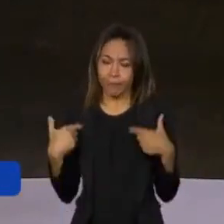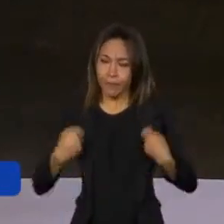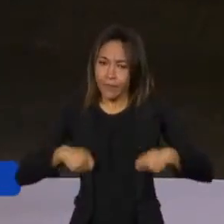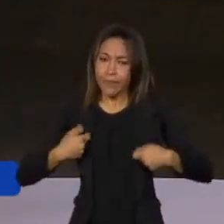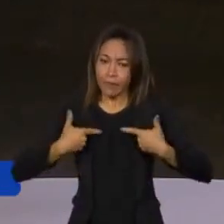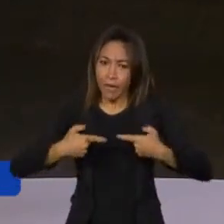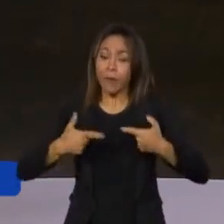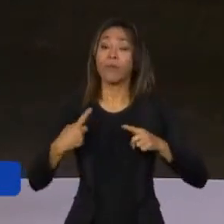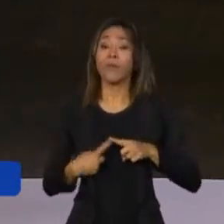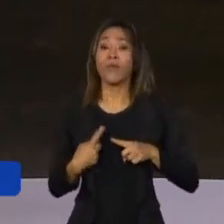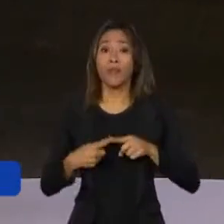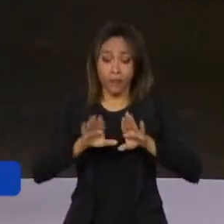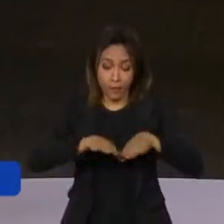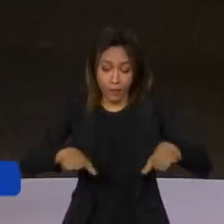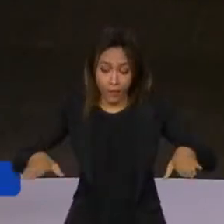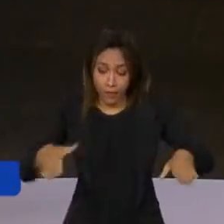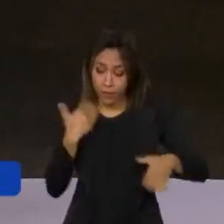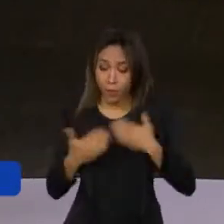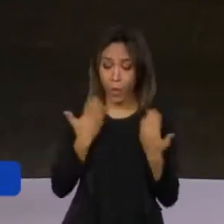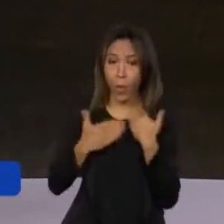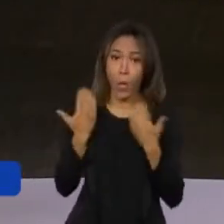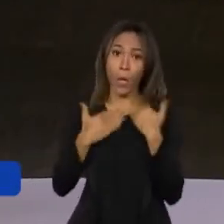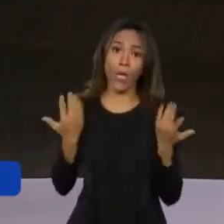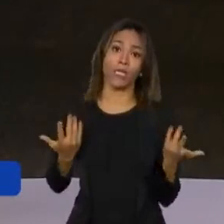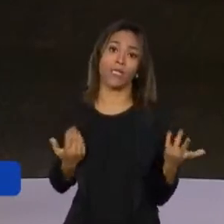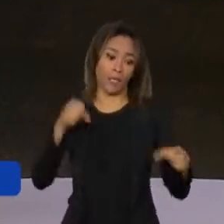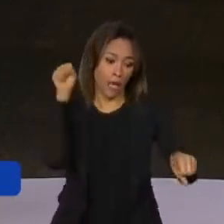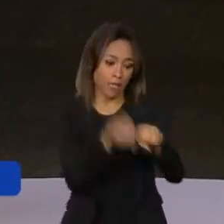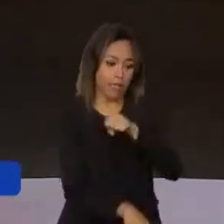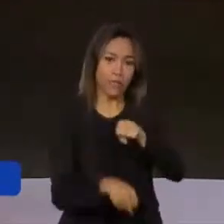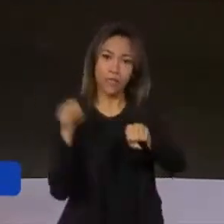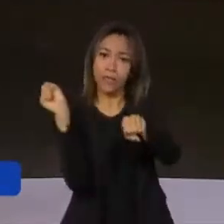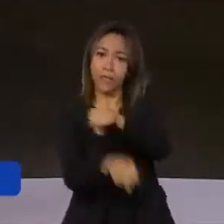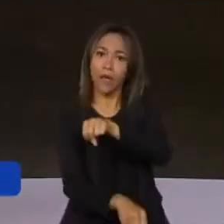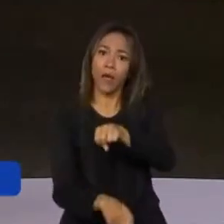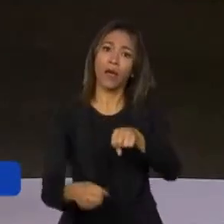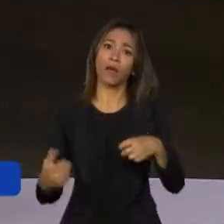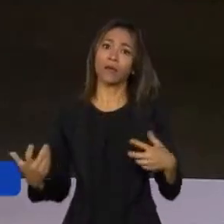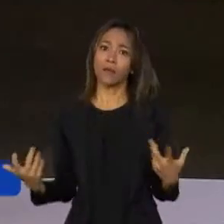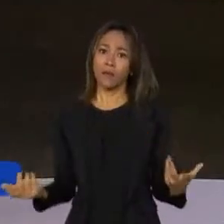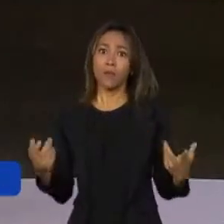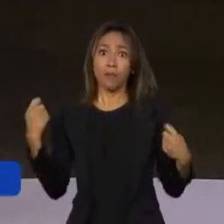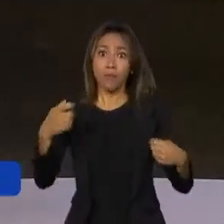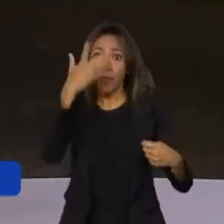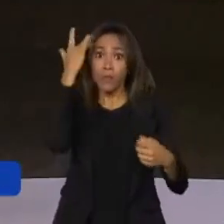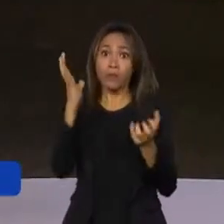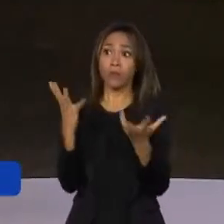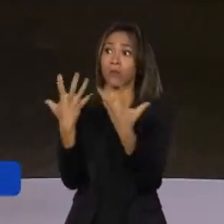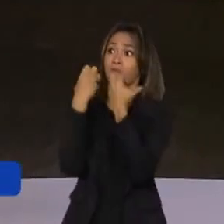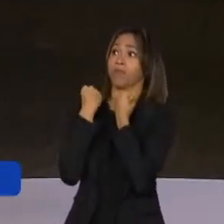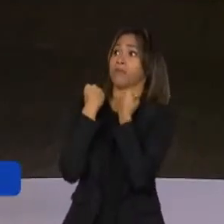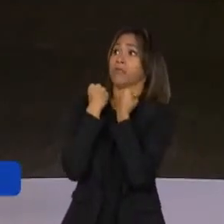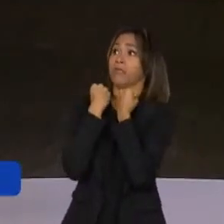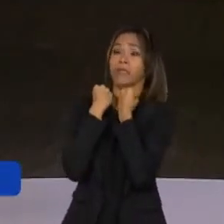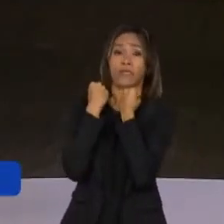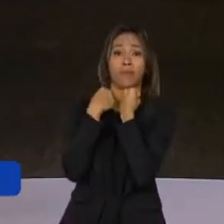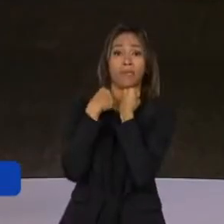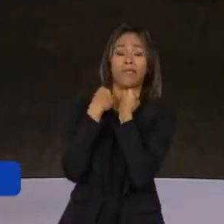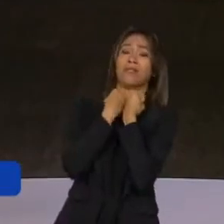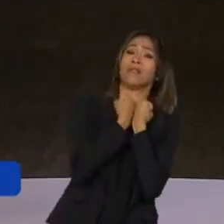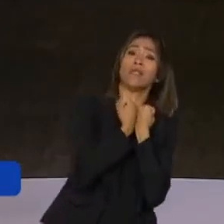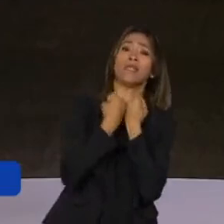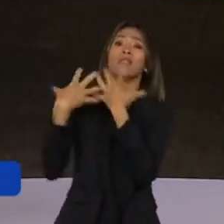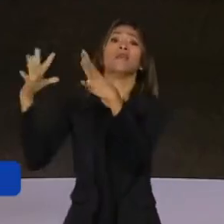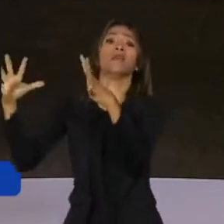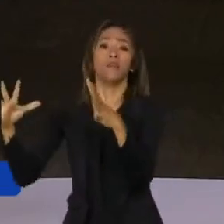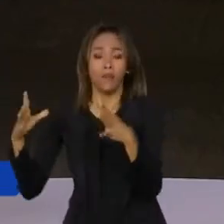existem crianças sendo assassinadas nesse momento existem reféns que devem ser libertados de maneira Incondicional não pode